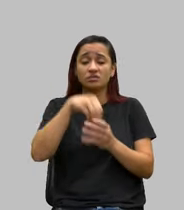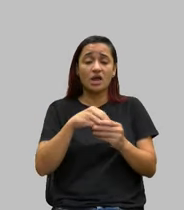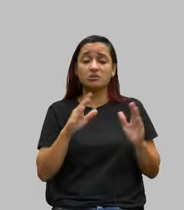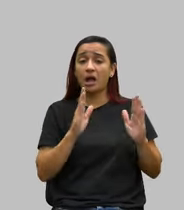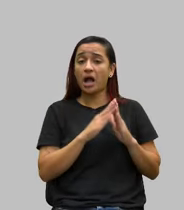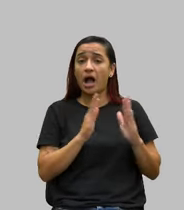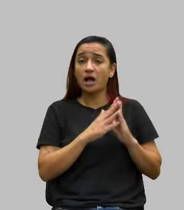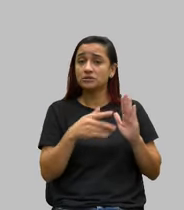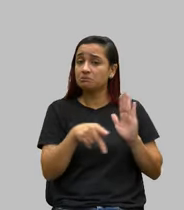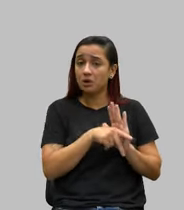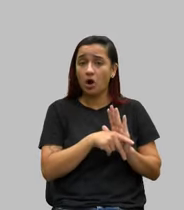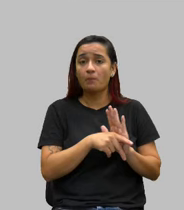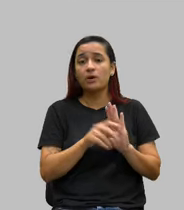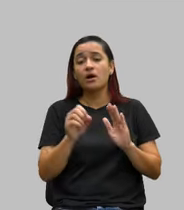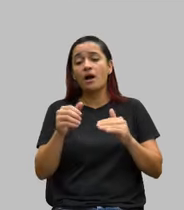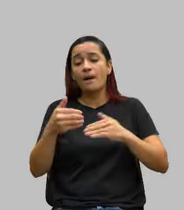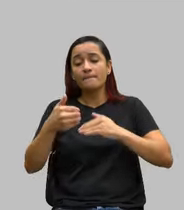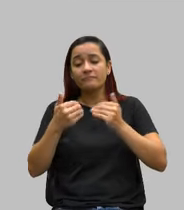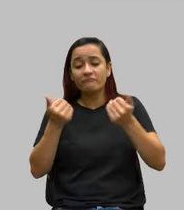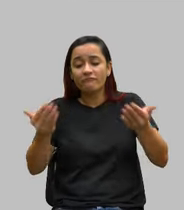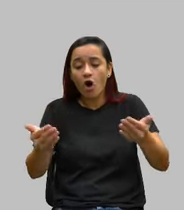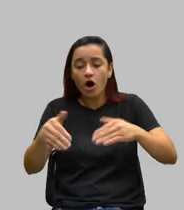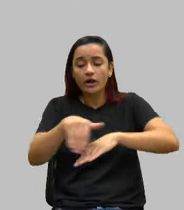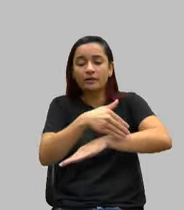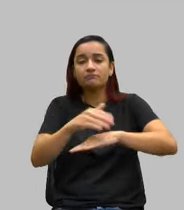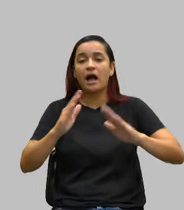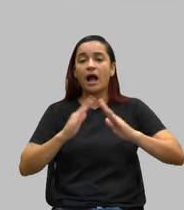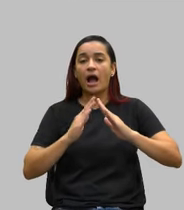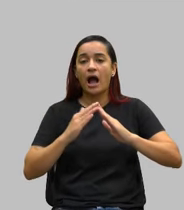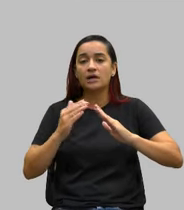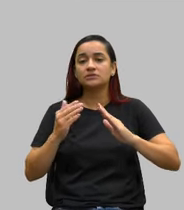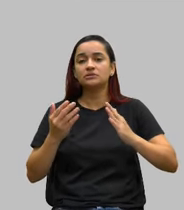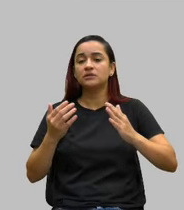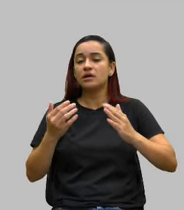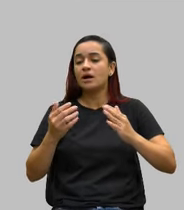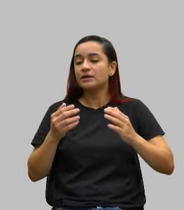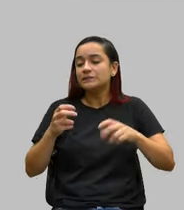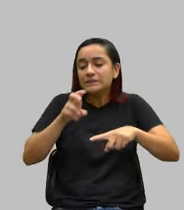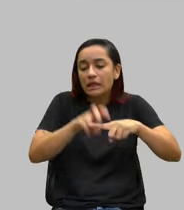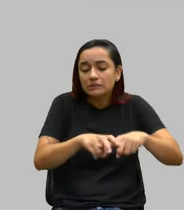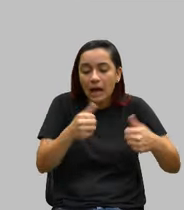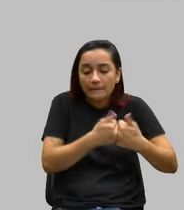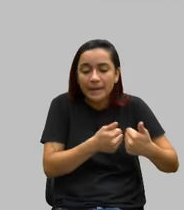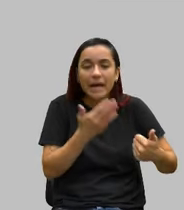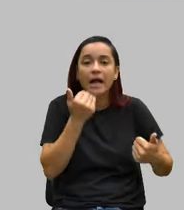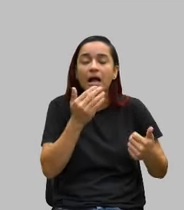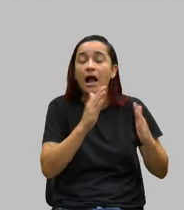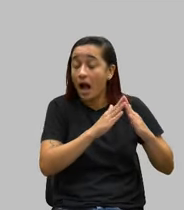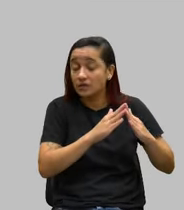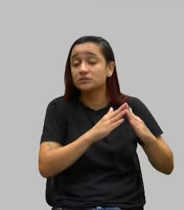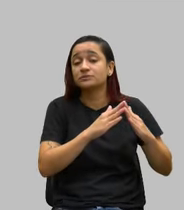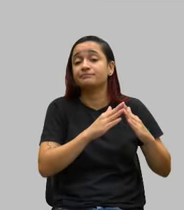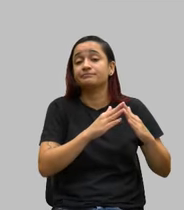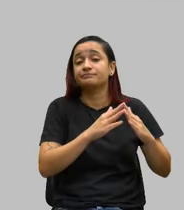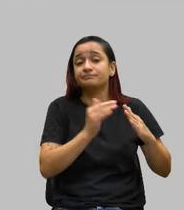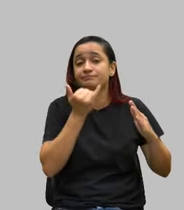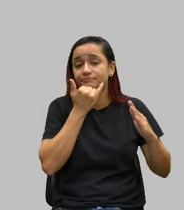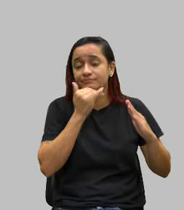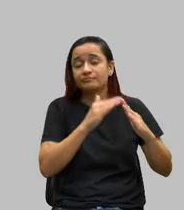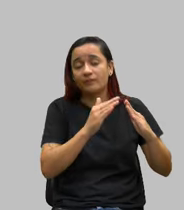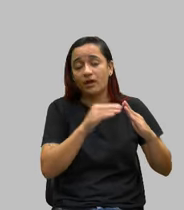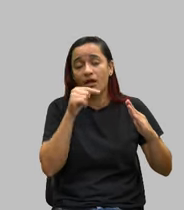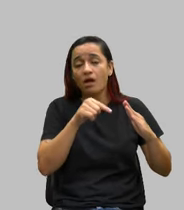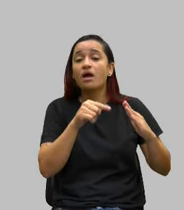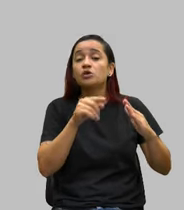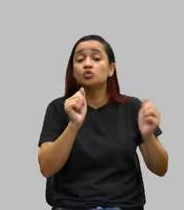casa na porta da sua casa sentado no passeio da sua casa junto ao lado